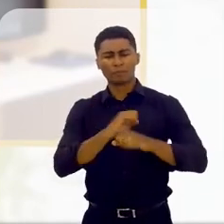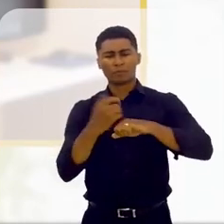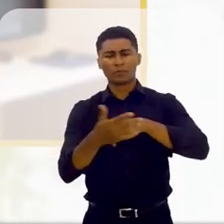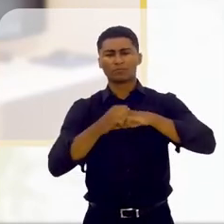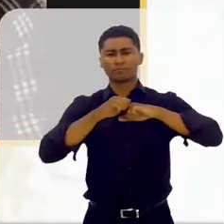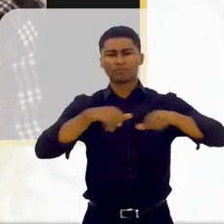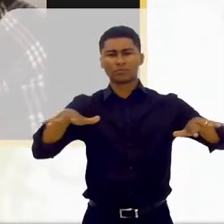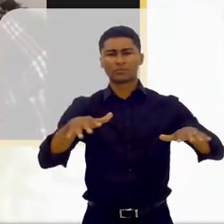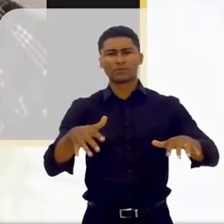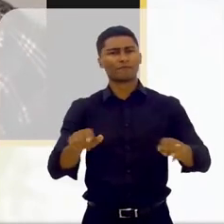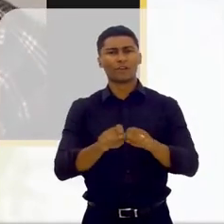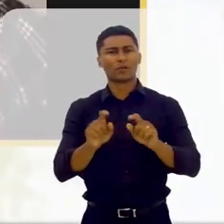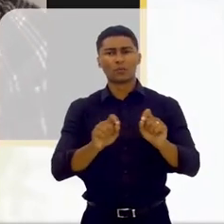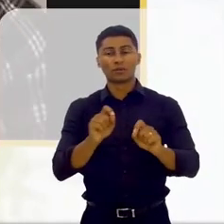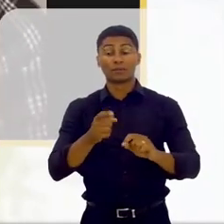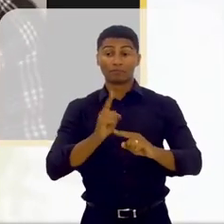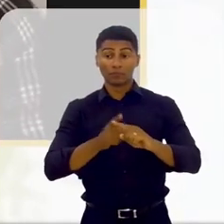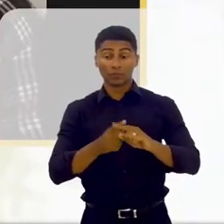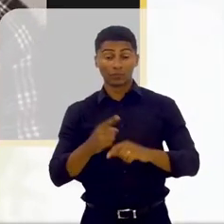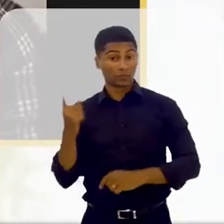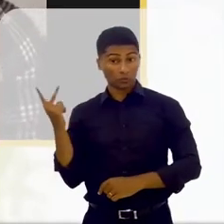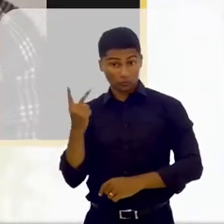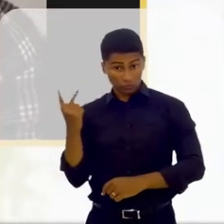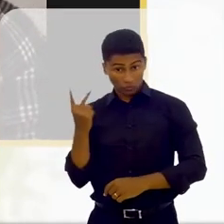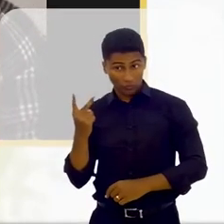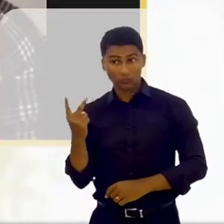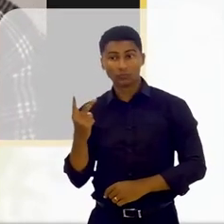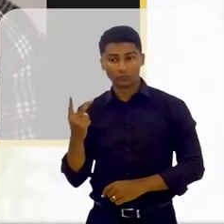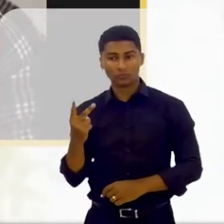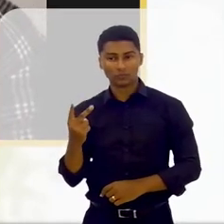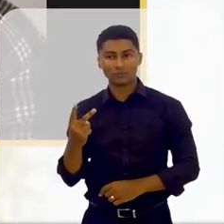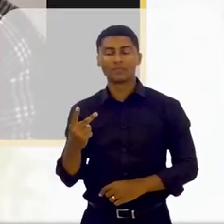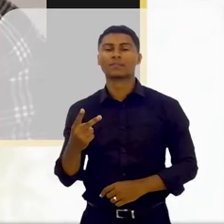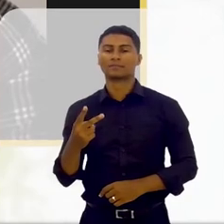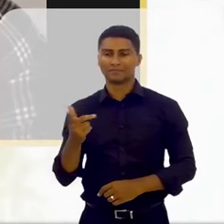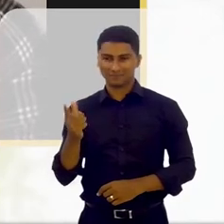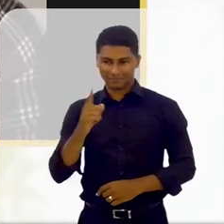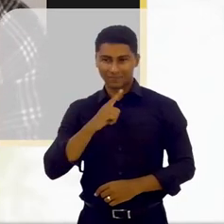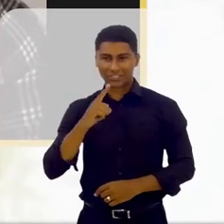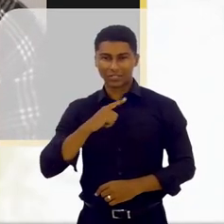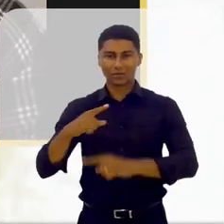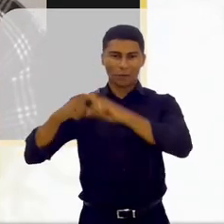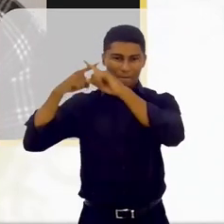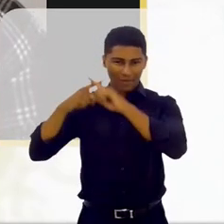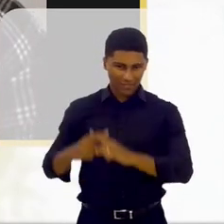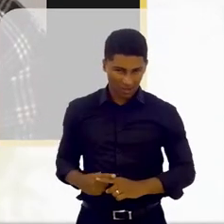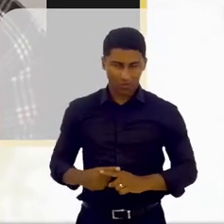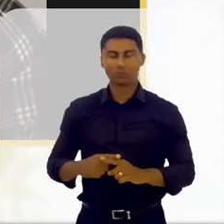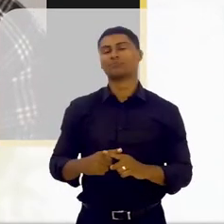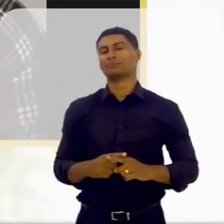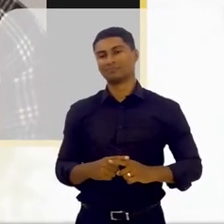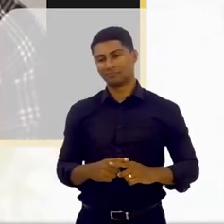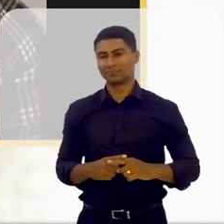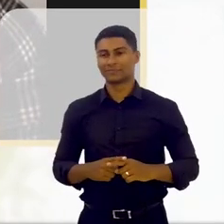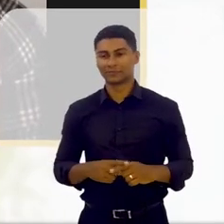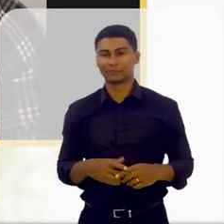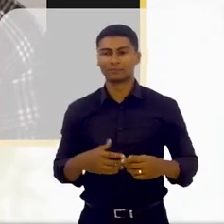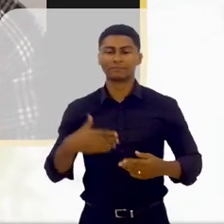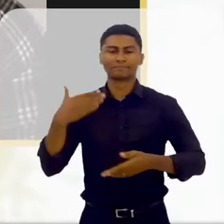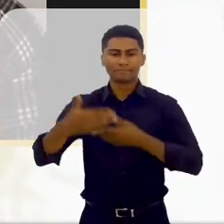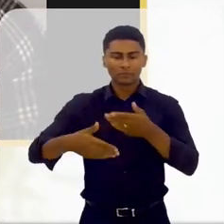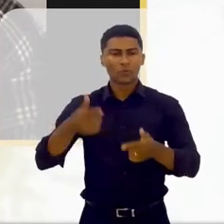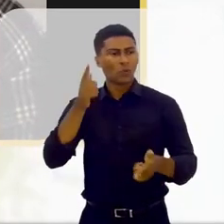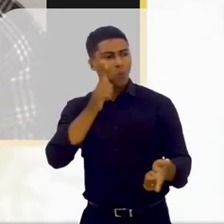pandemia? É porque a gente estava em ascensão, né? No caso, a gente tinha acabado de estar no Raul Gil, estava participando de uma competição, etc. E a gente